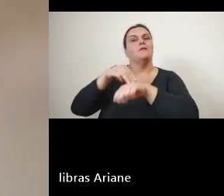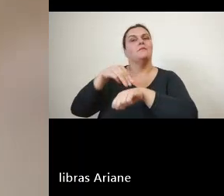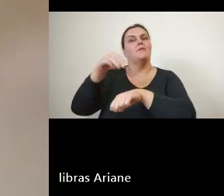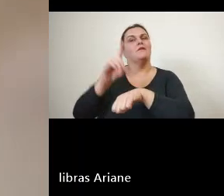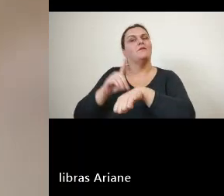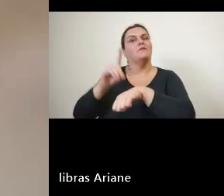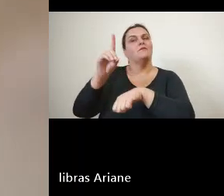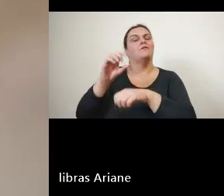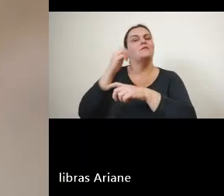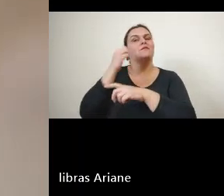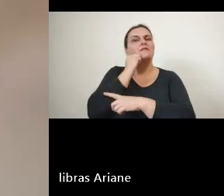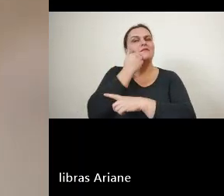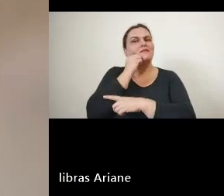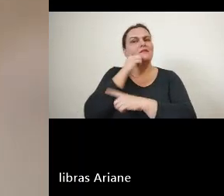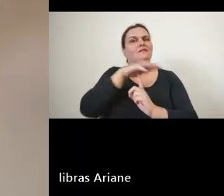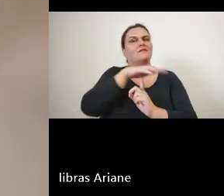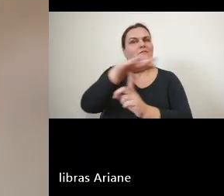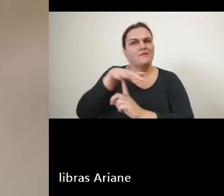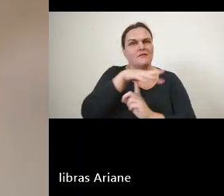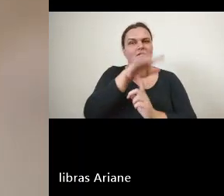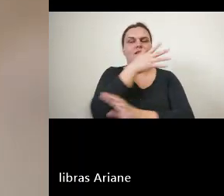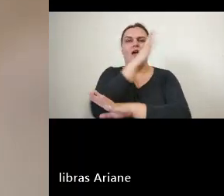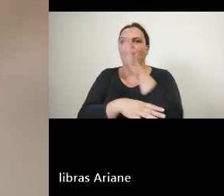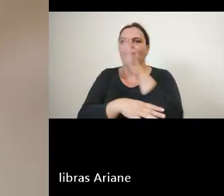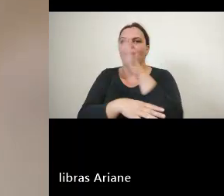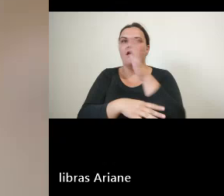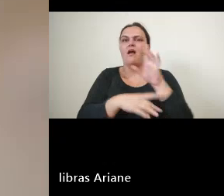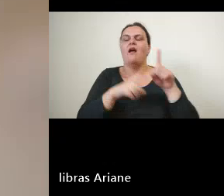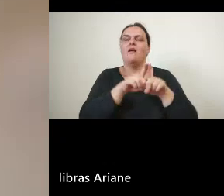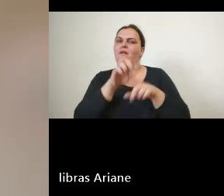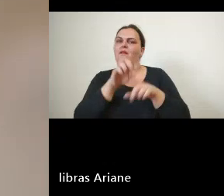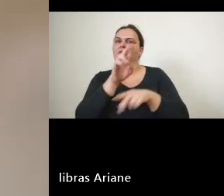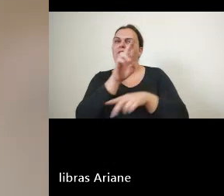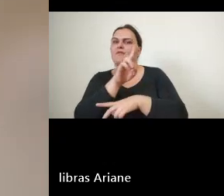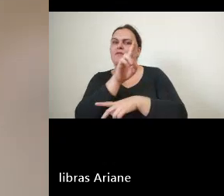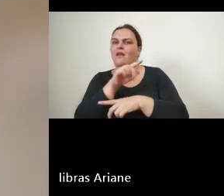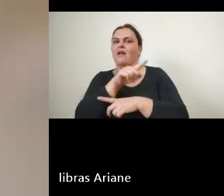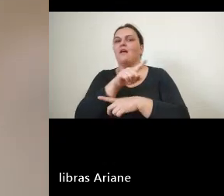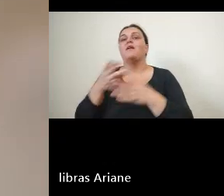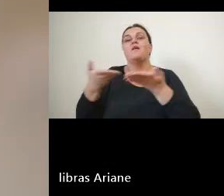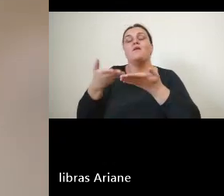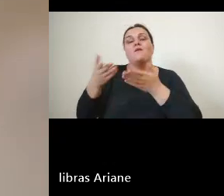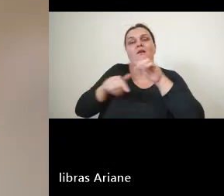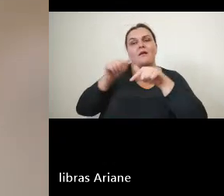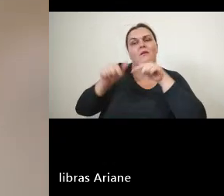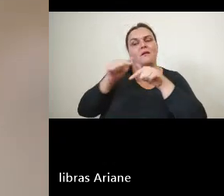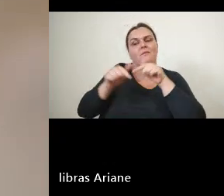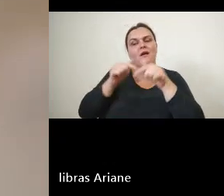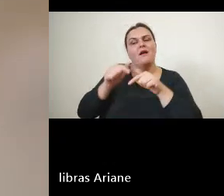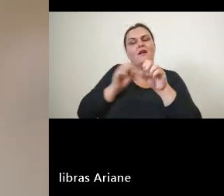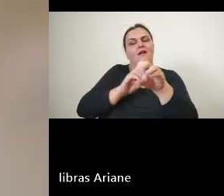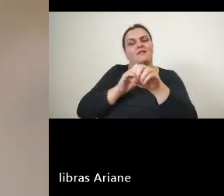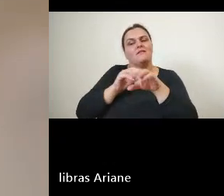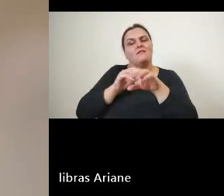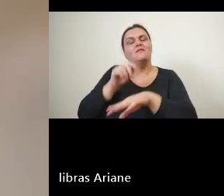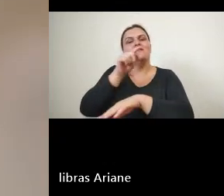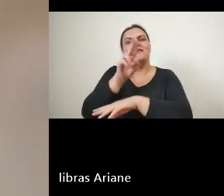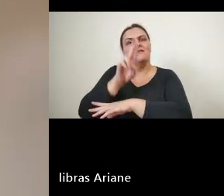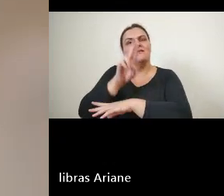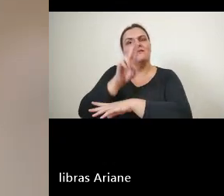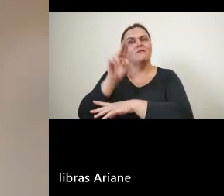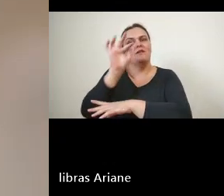Ambientais e Florestais pela mesma universidade e atualmente é professor na Universidade Federal Rural do Rio